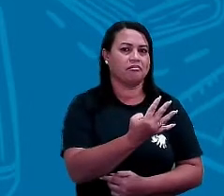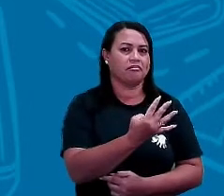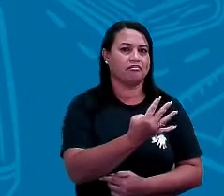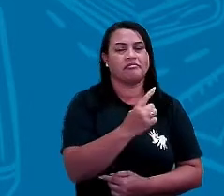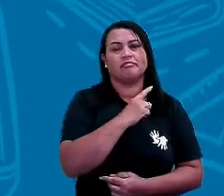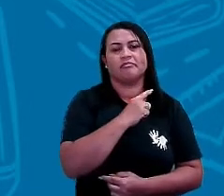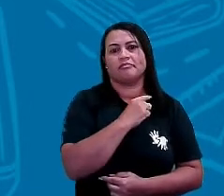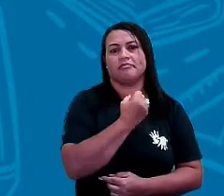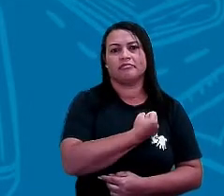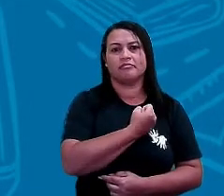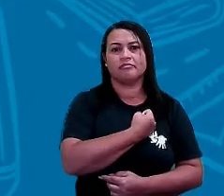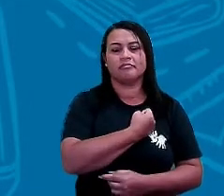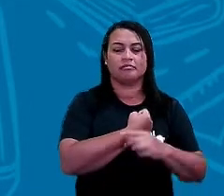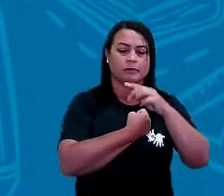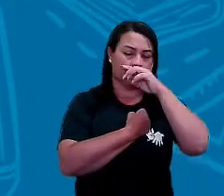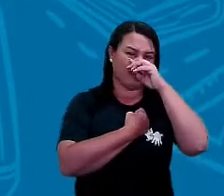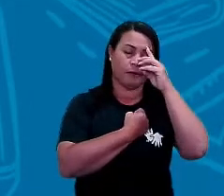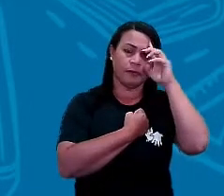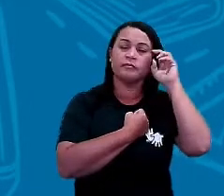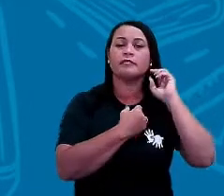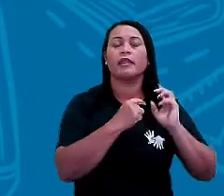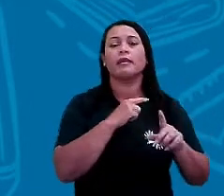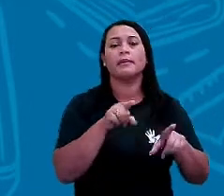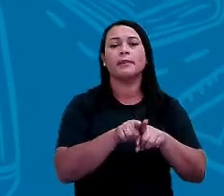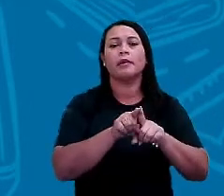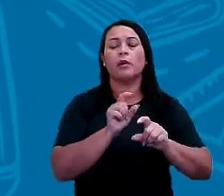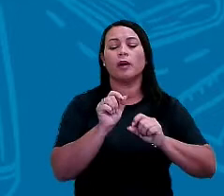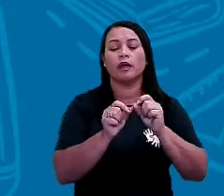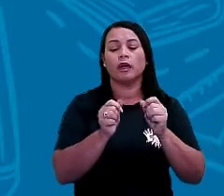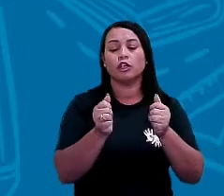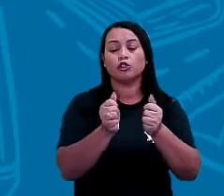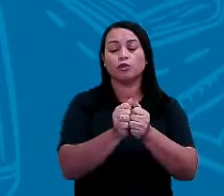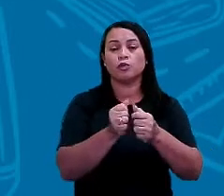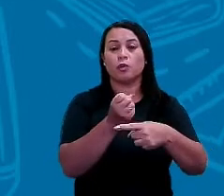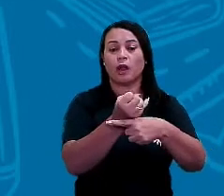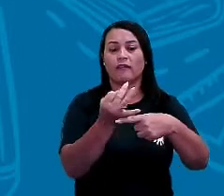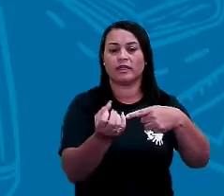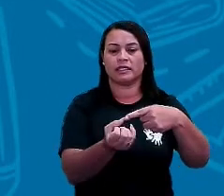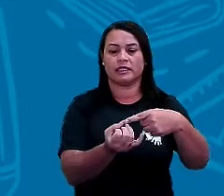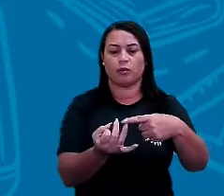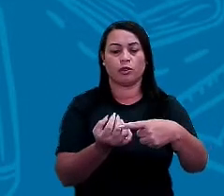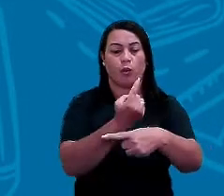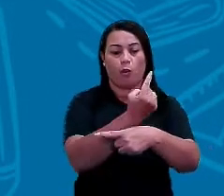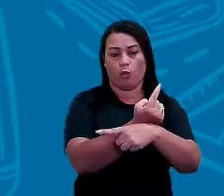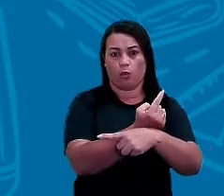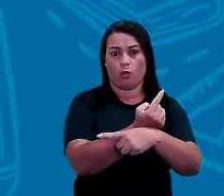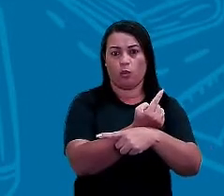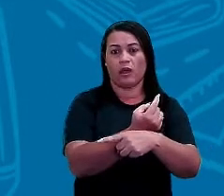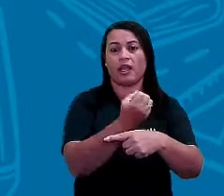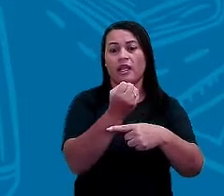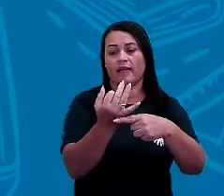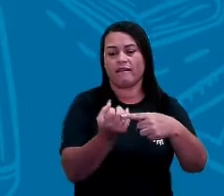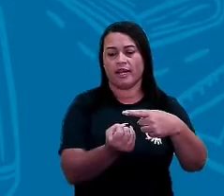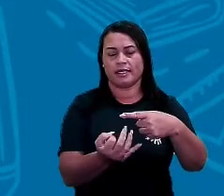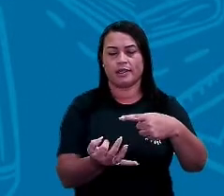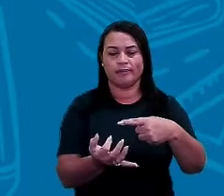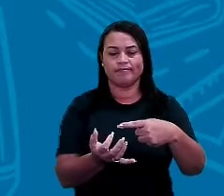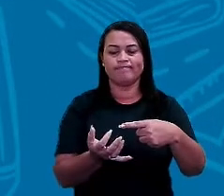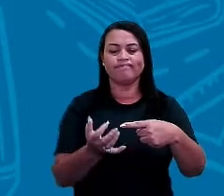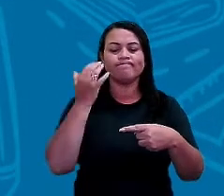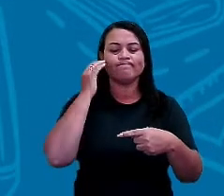número inteiro, e juntinho dele vem a fração, tá certo? Que é a parte